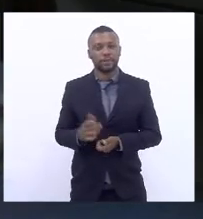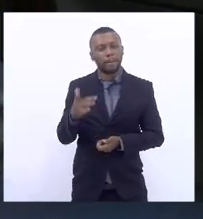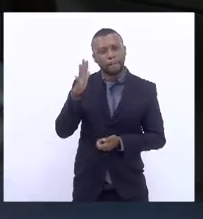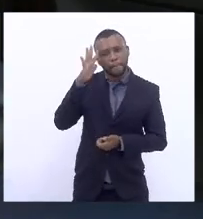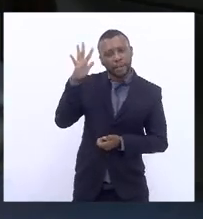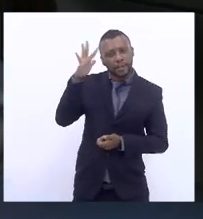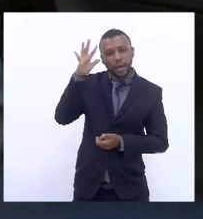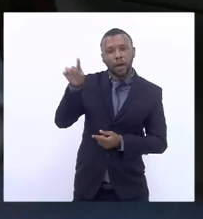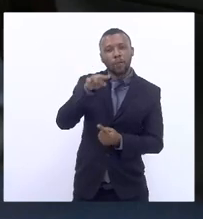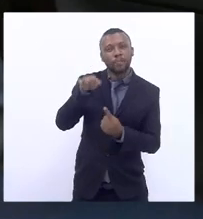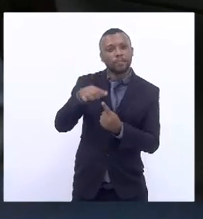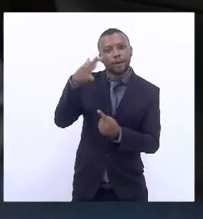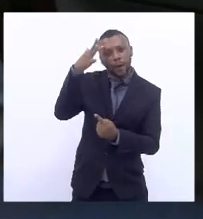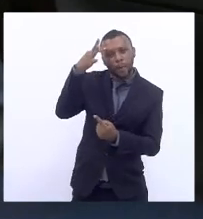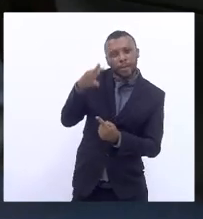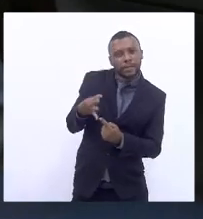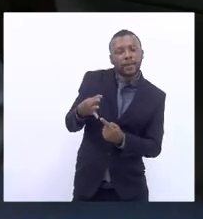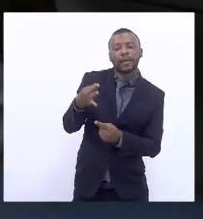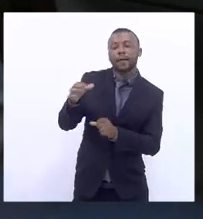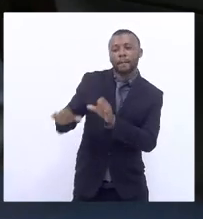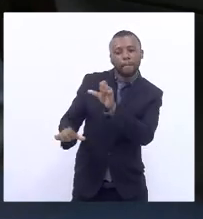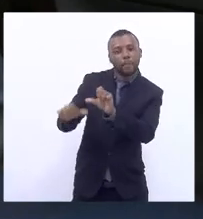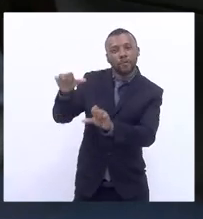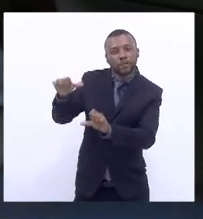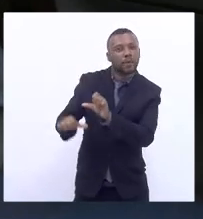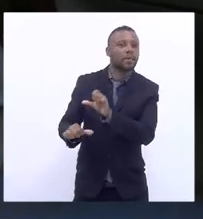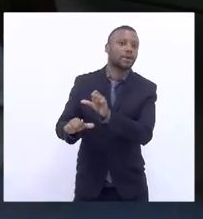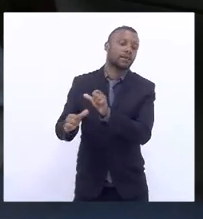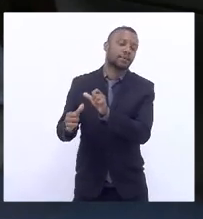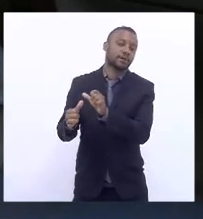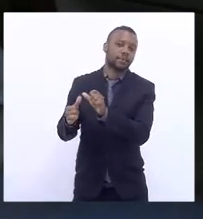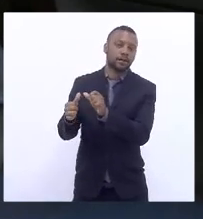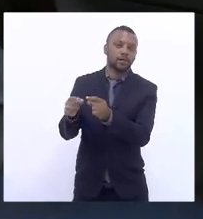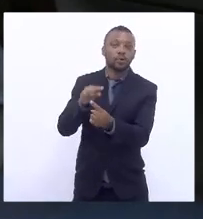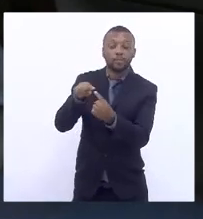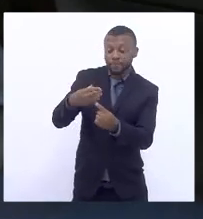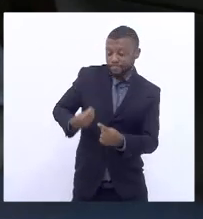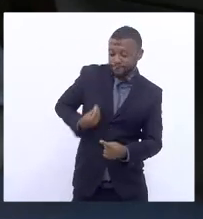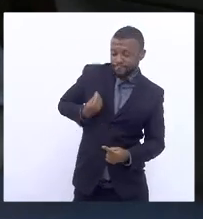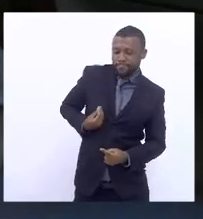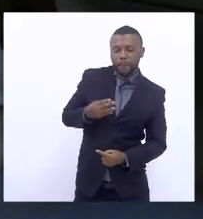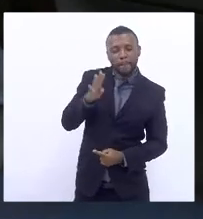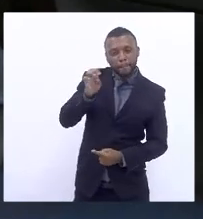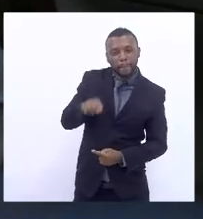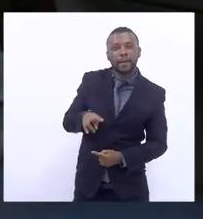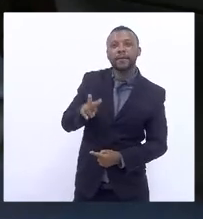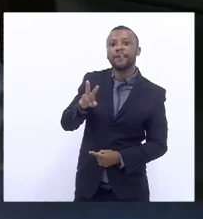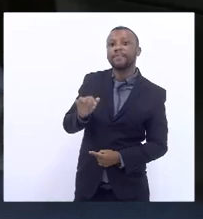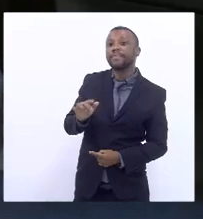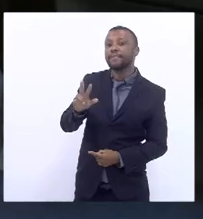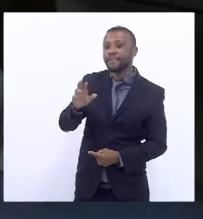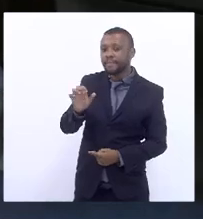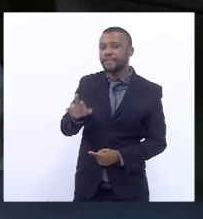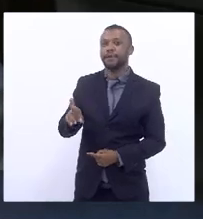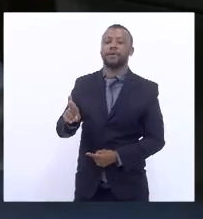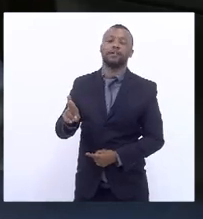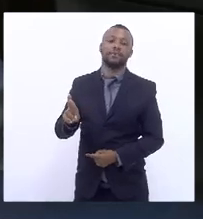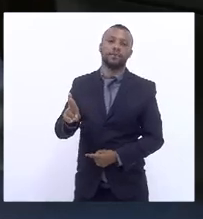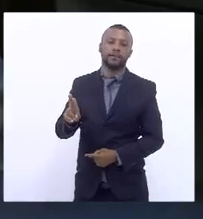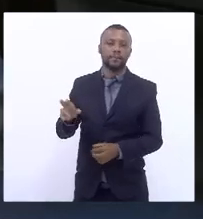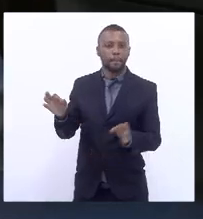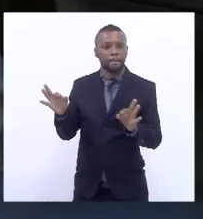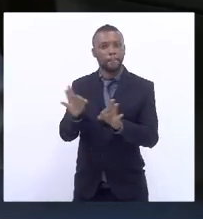compreender, compreender para mudar, mudar para bem viver. Viver plenamente,